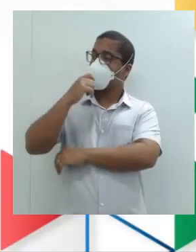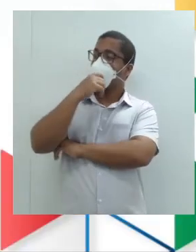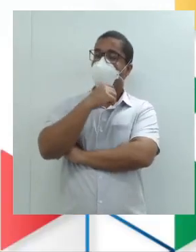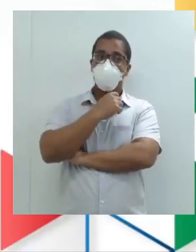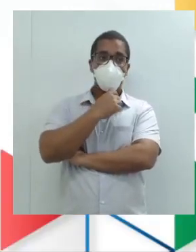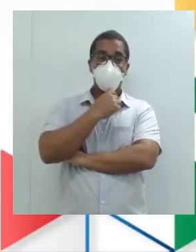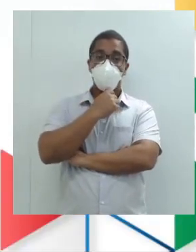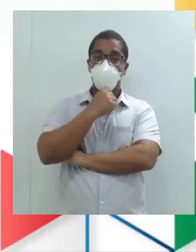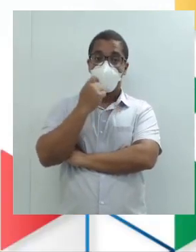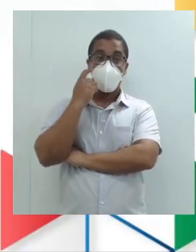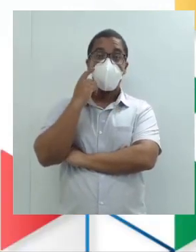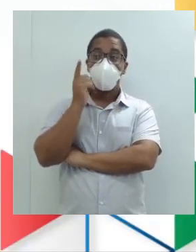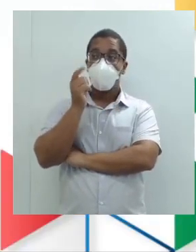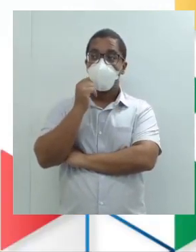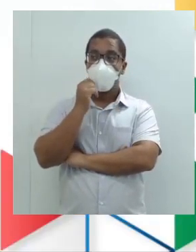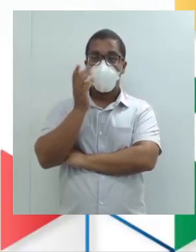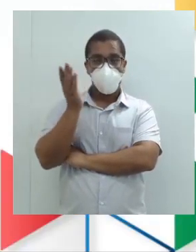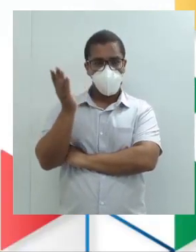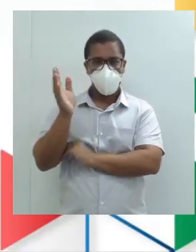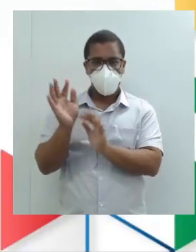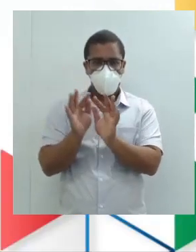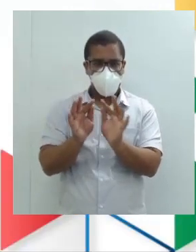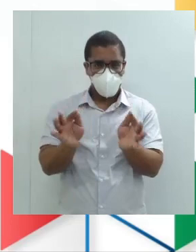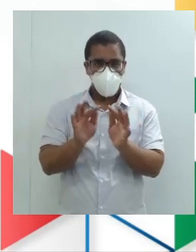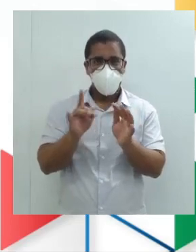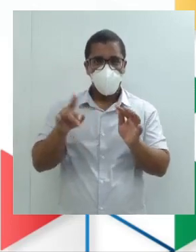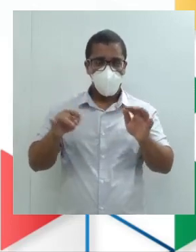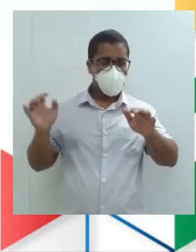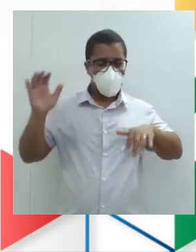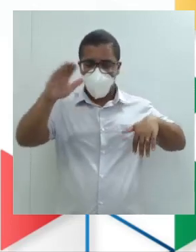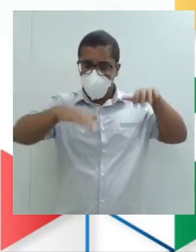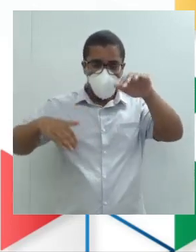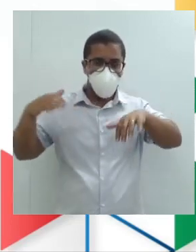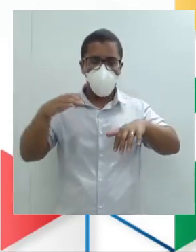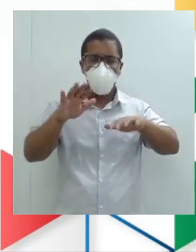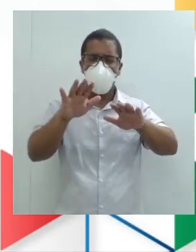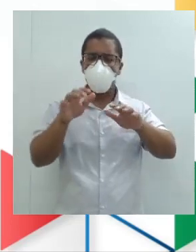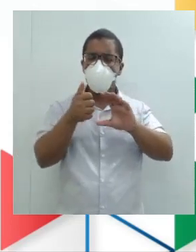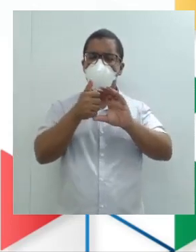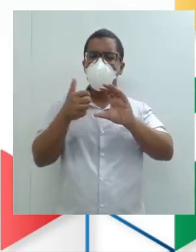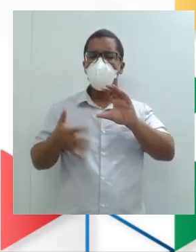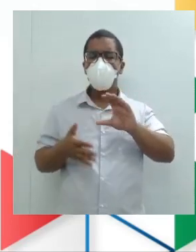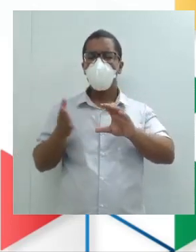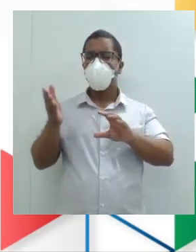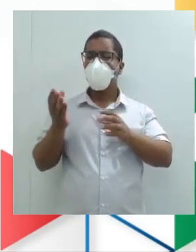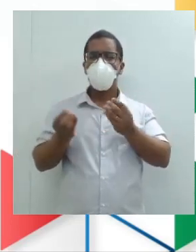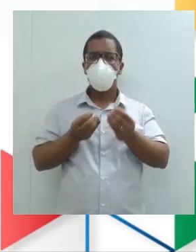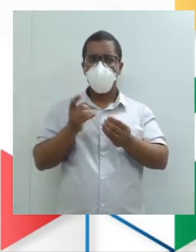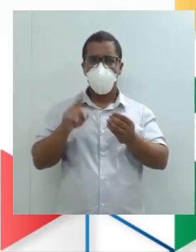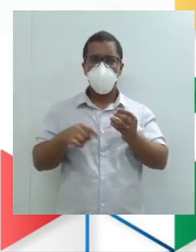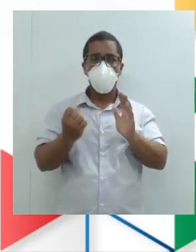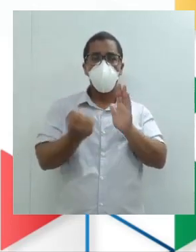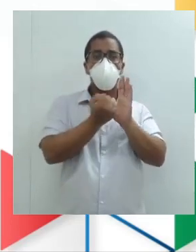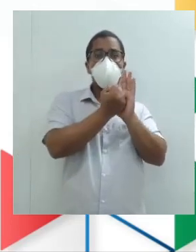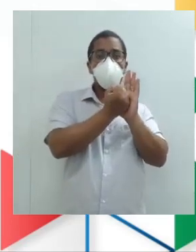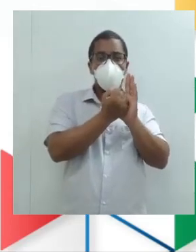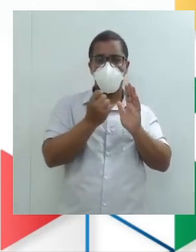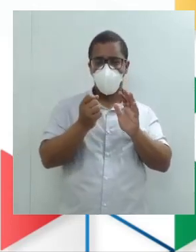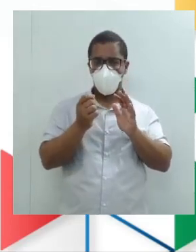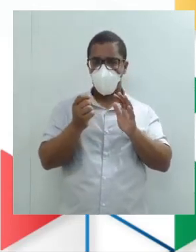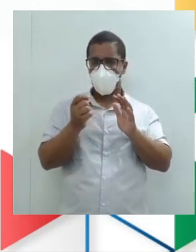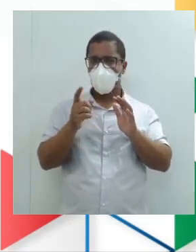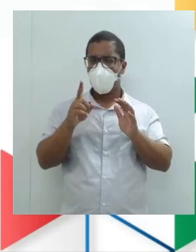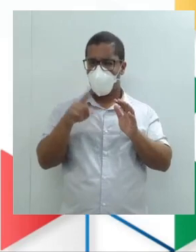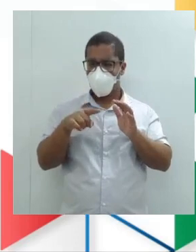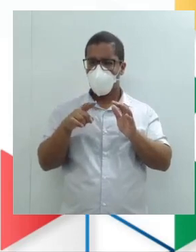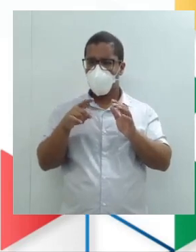vocês. Simples, né? A natação. Mas a natação se caracteriza como? Esporte de marca, de precisão, tem